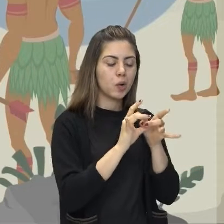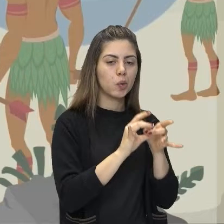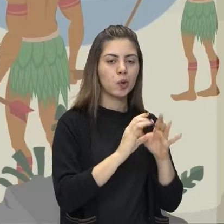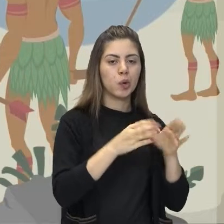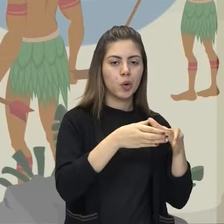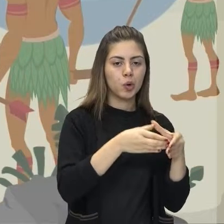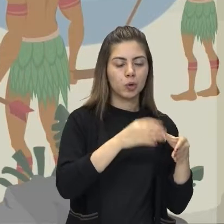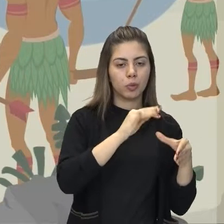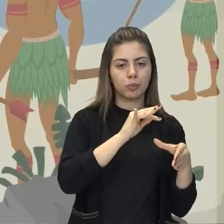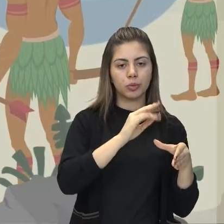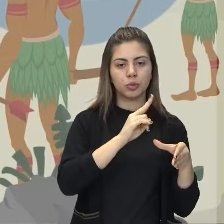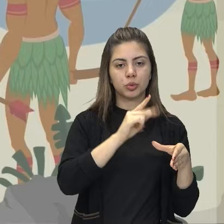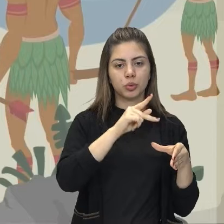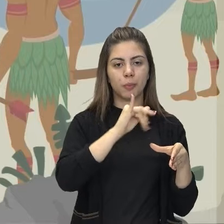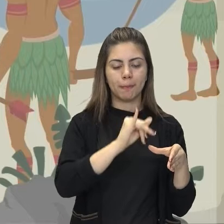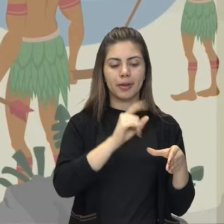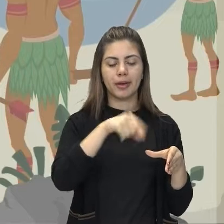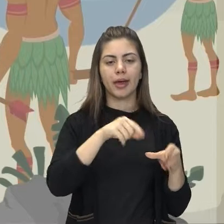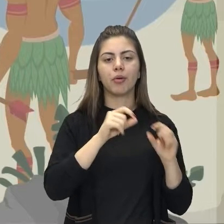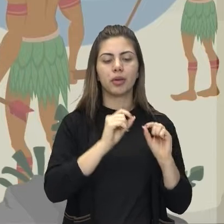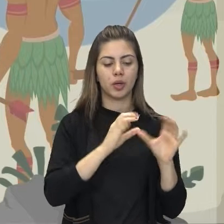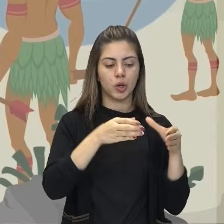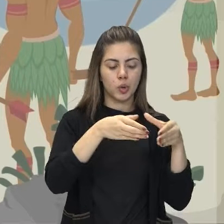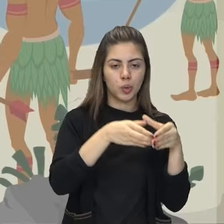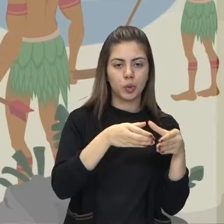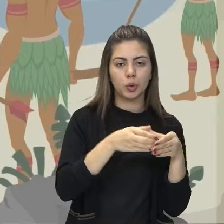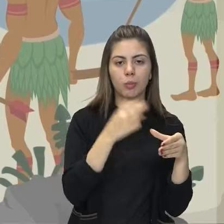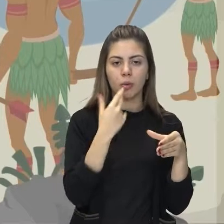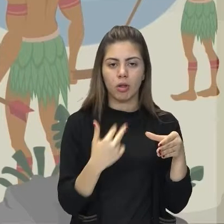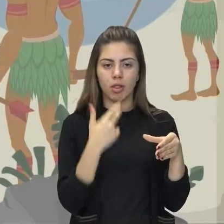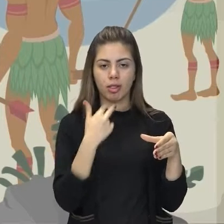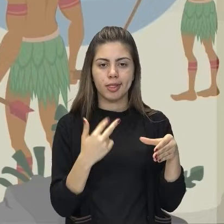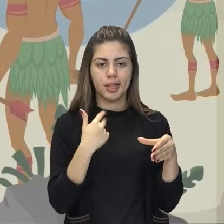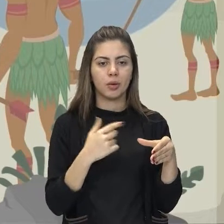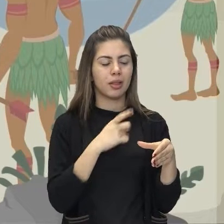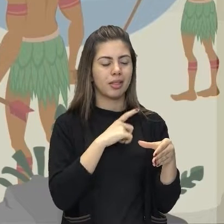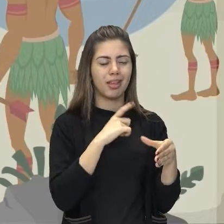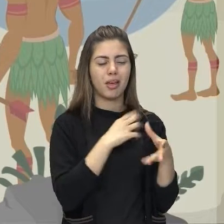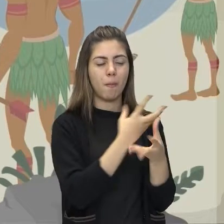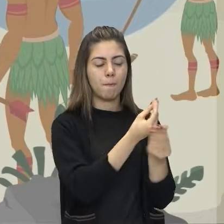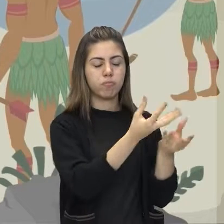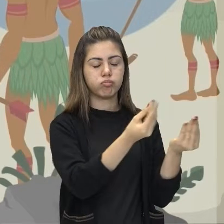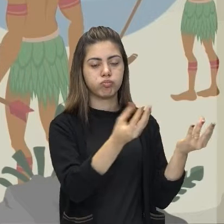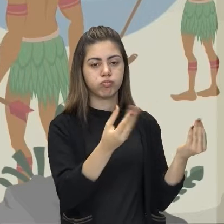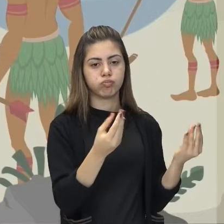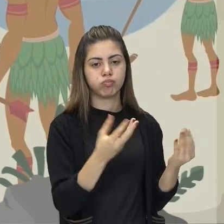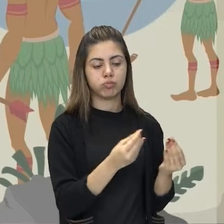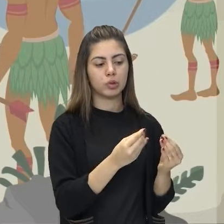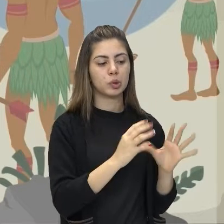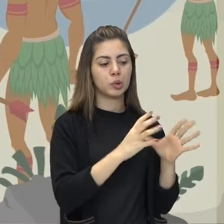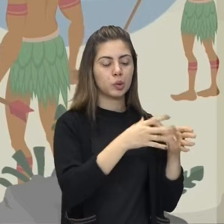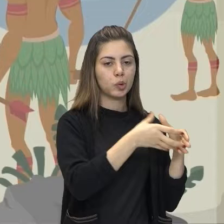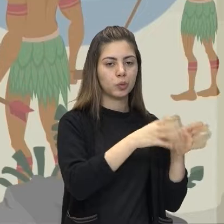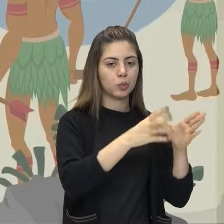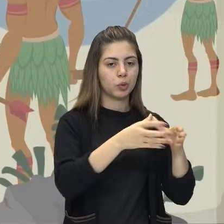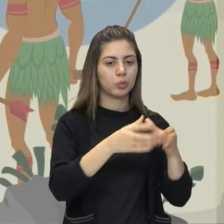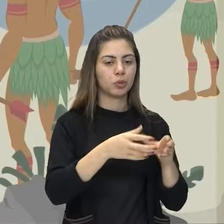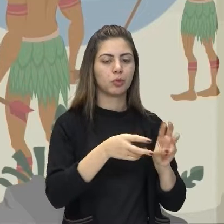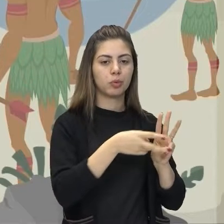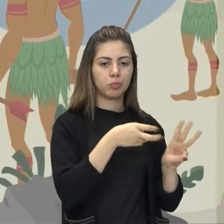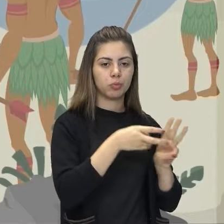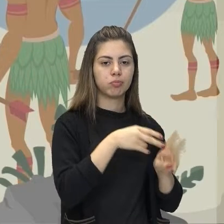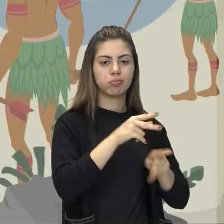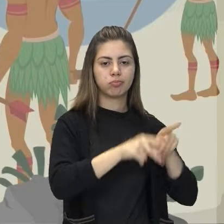é um agrupamento linguístico falado, que na época era falado por milhares de tribos, milhares de